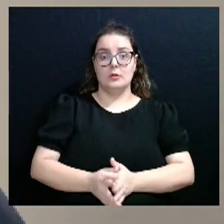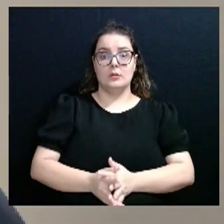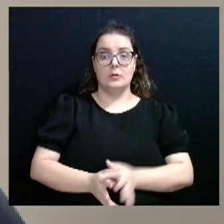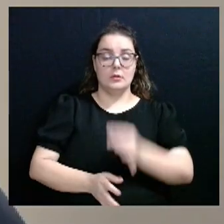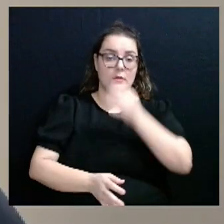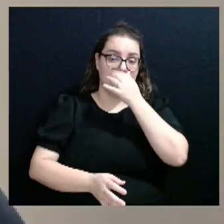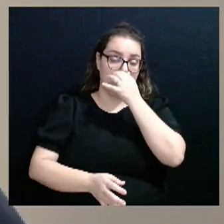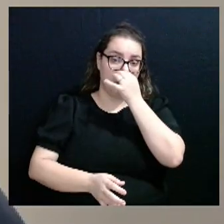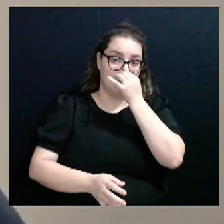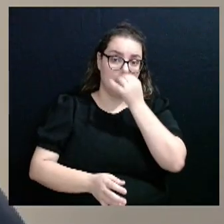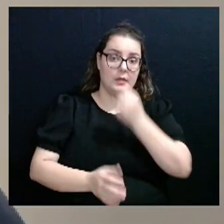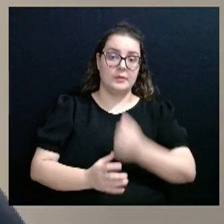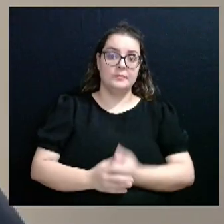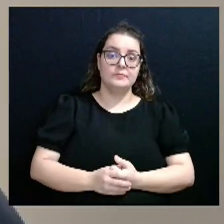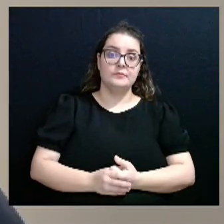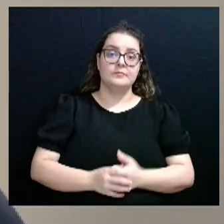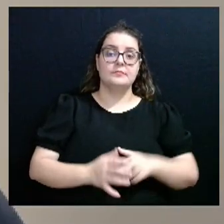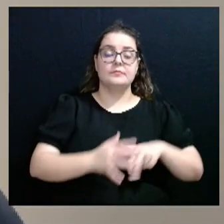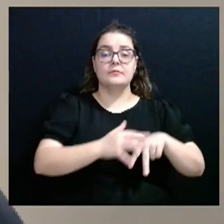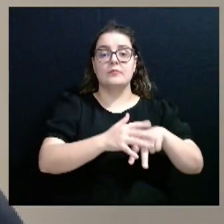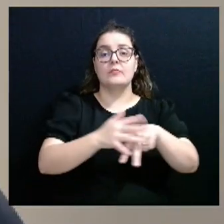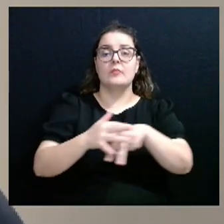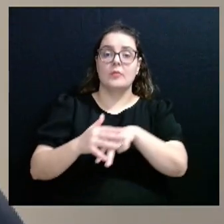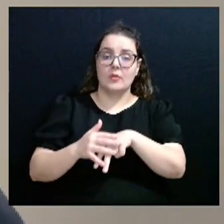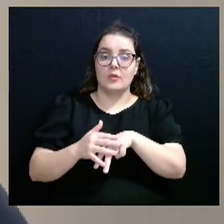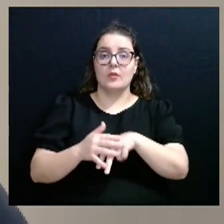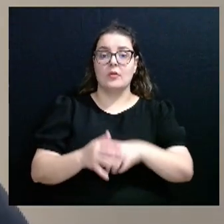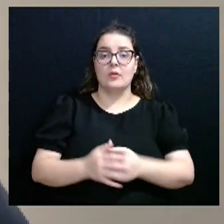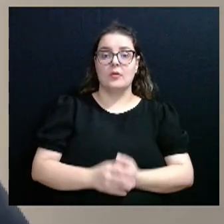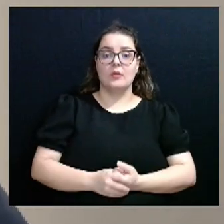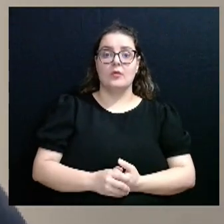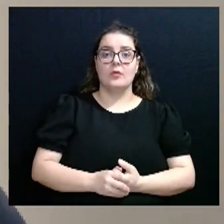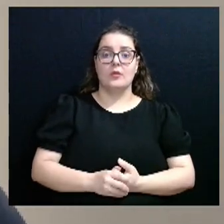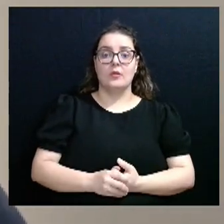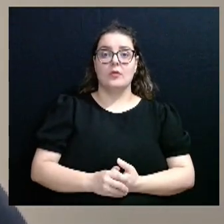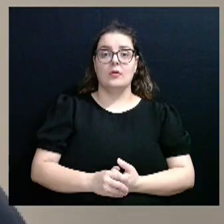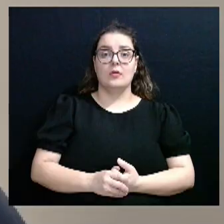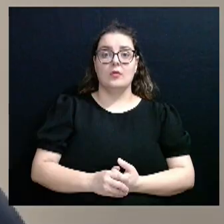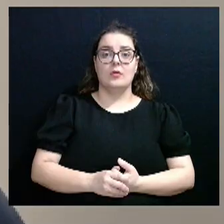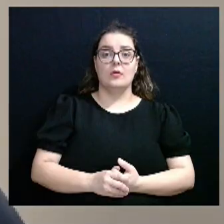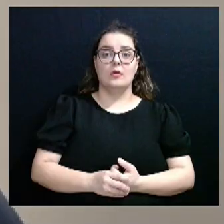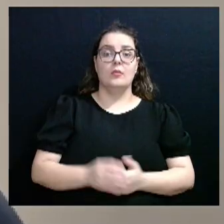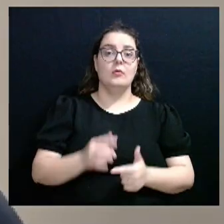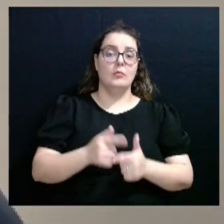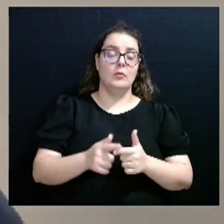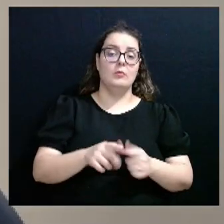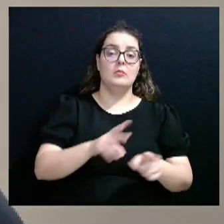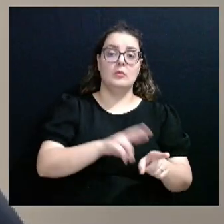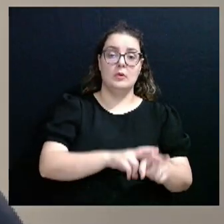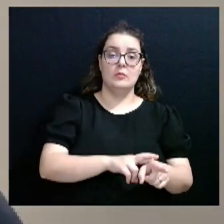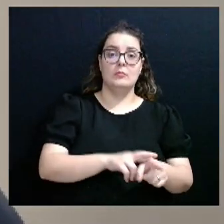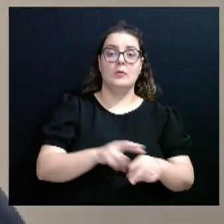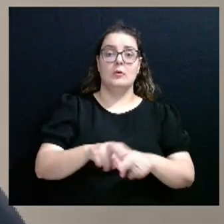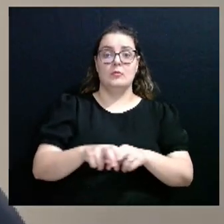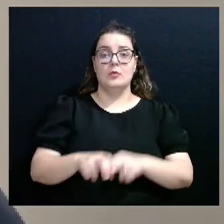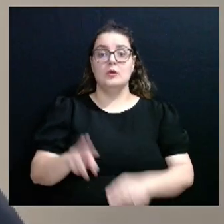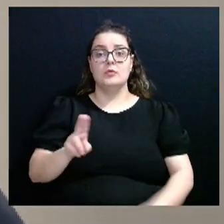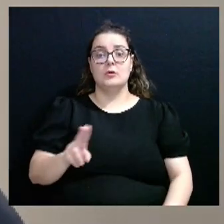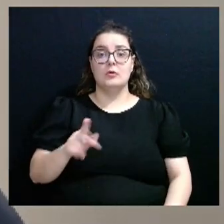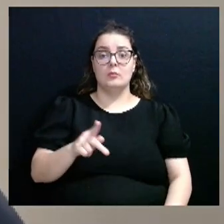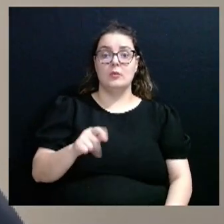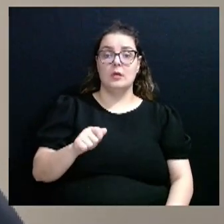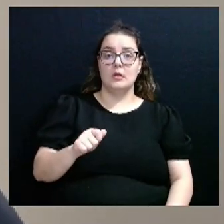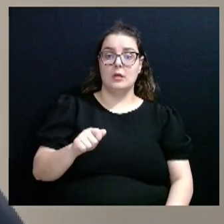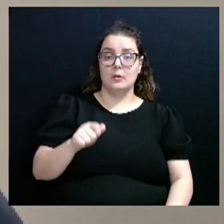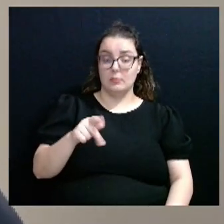nos pacientes que desenvolvem câncer de próstata, e até por isso que utiliza-se o PSA